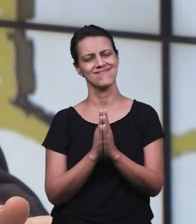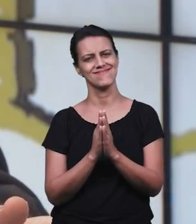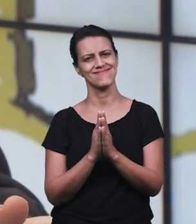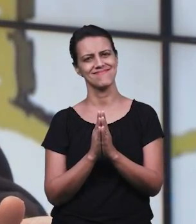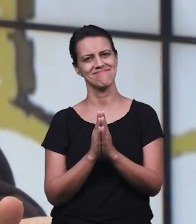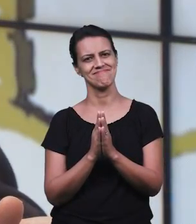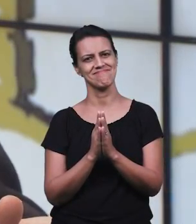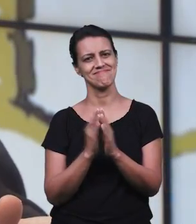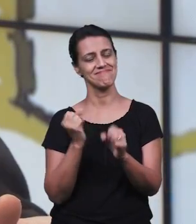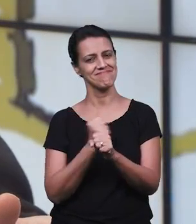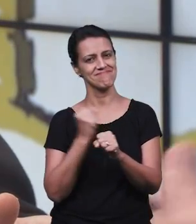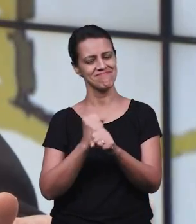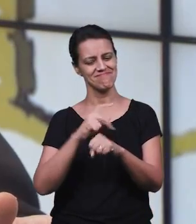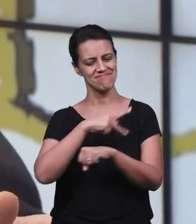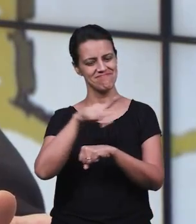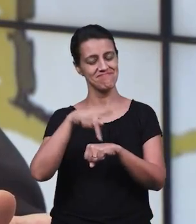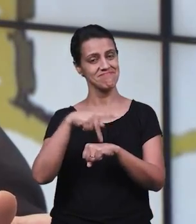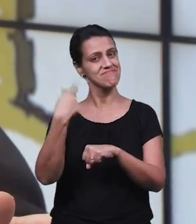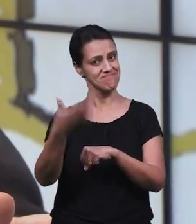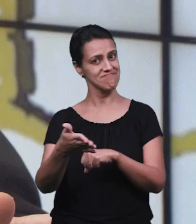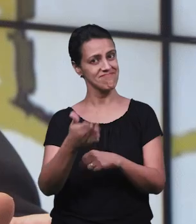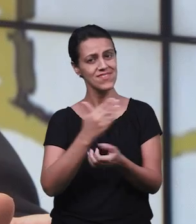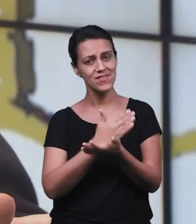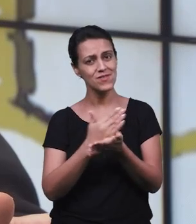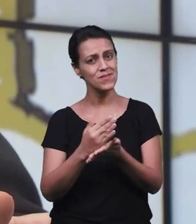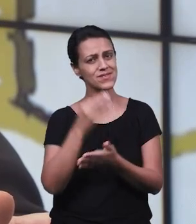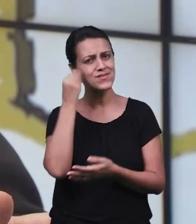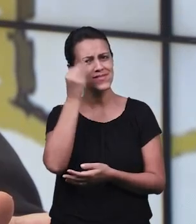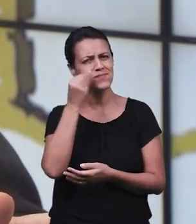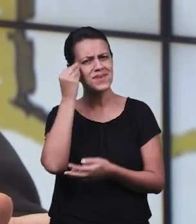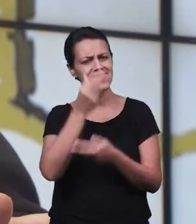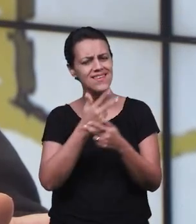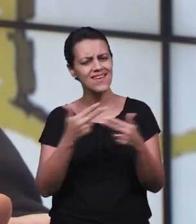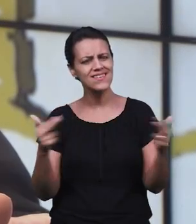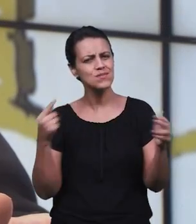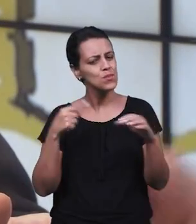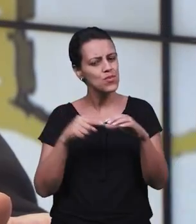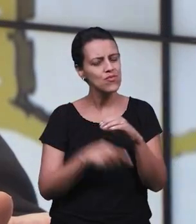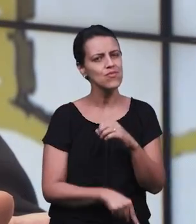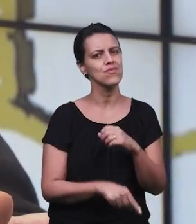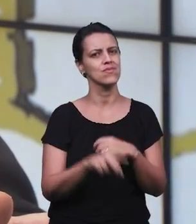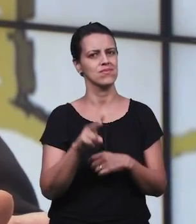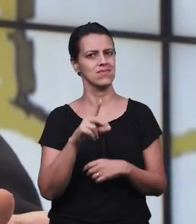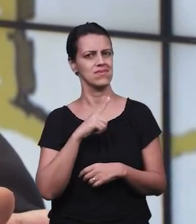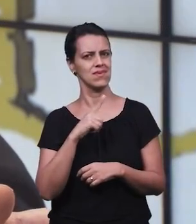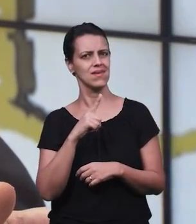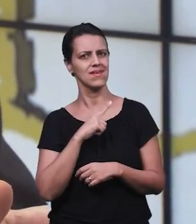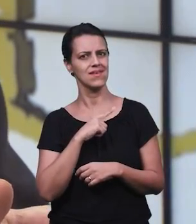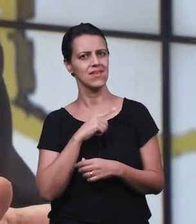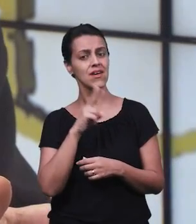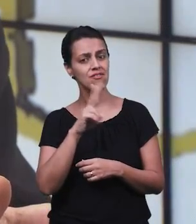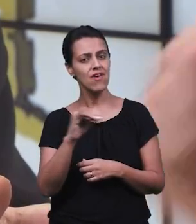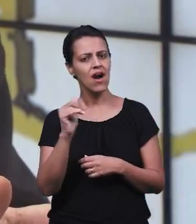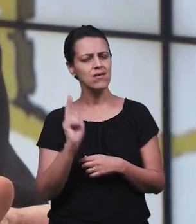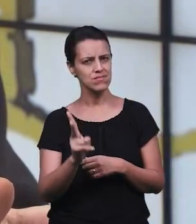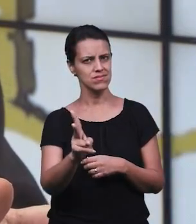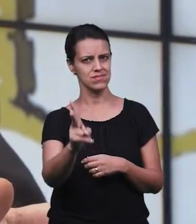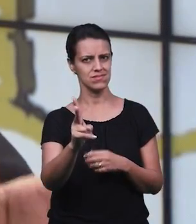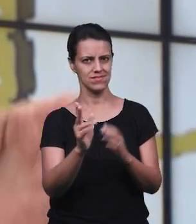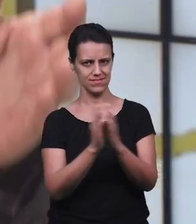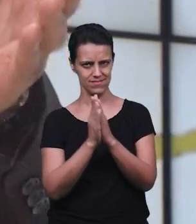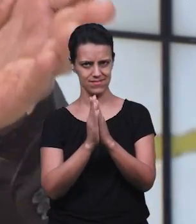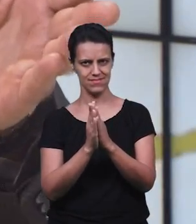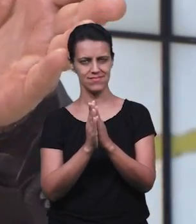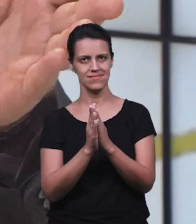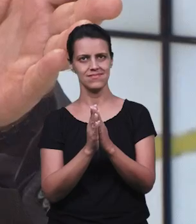exterior, porque você está começando a ouvir aqui algumas experiências que são profundas e que vão continuar sendo apresentadas, tá certo? Não deixe